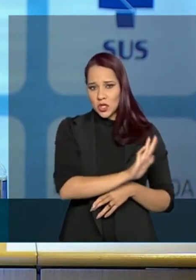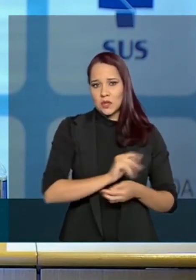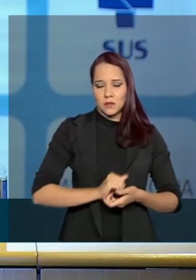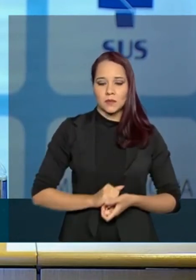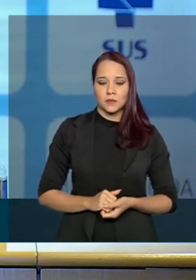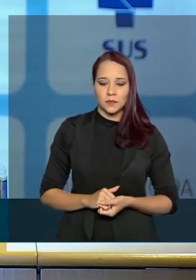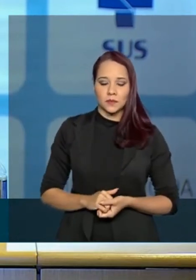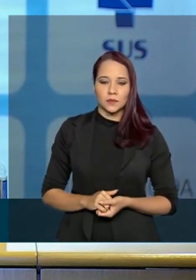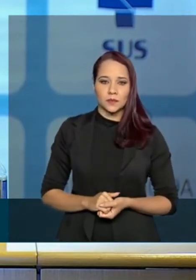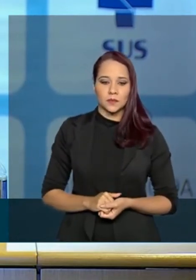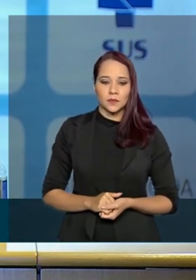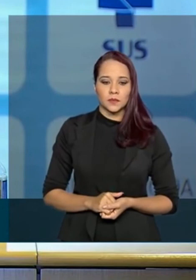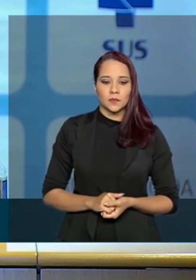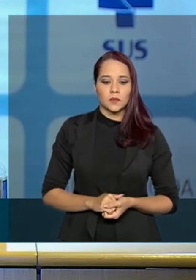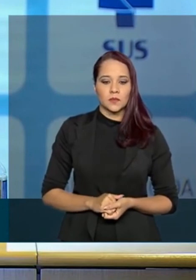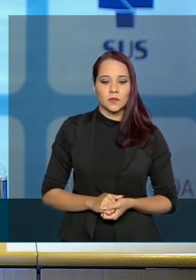estivesse acometido.